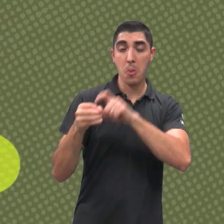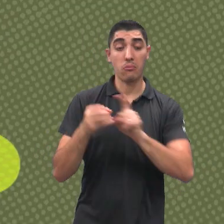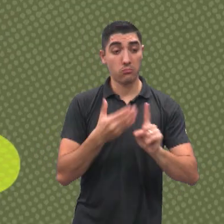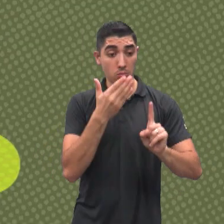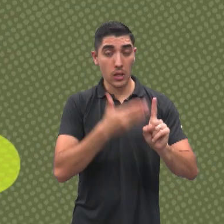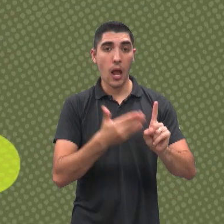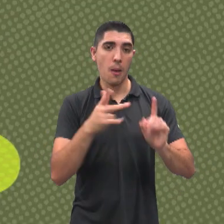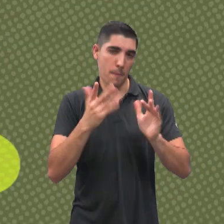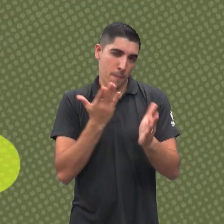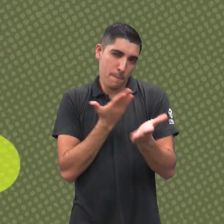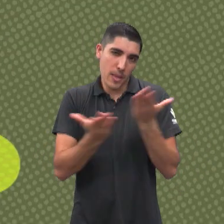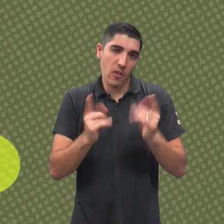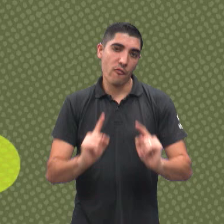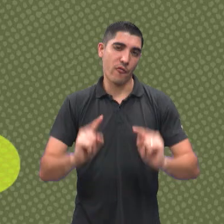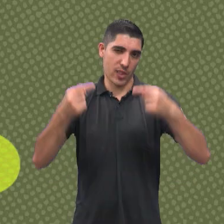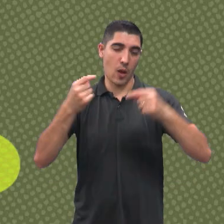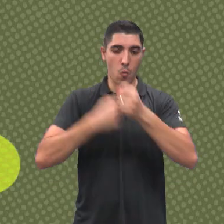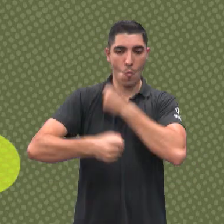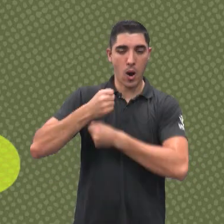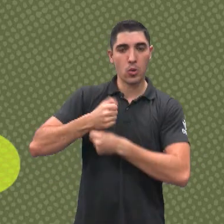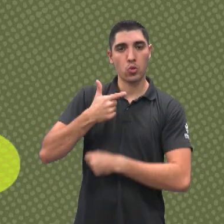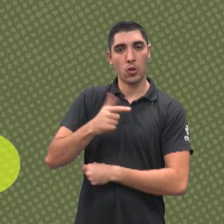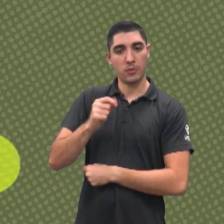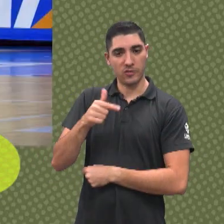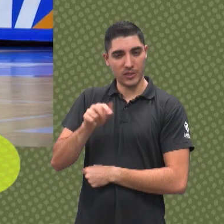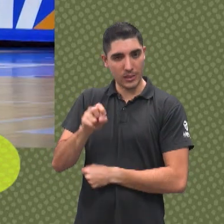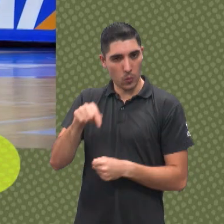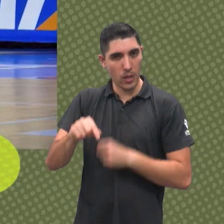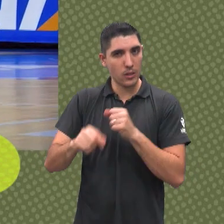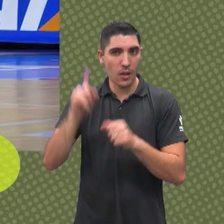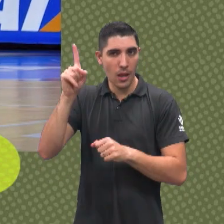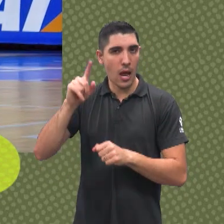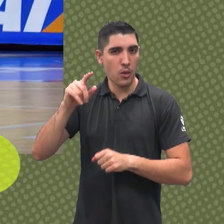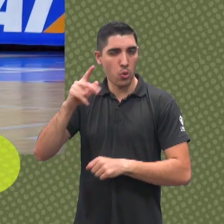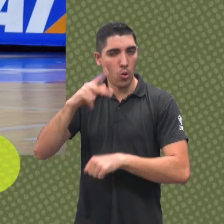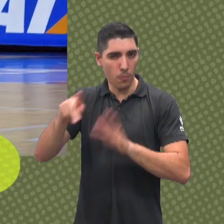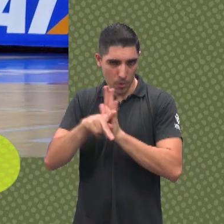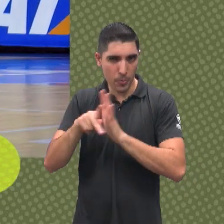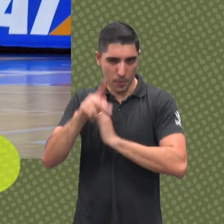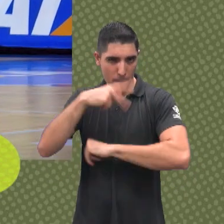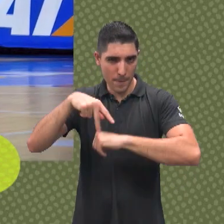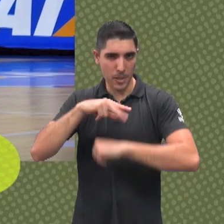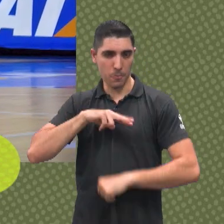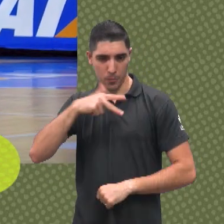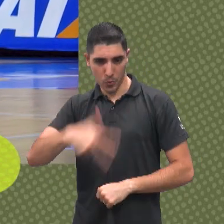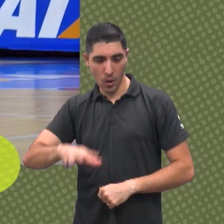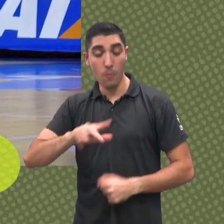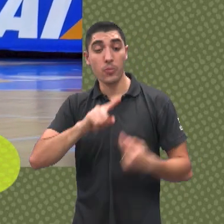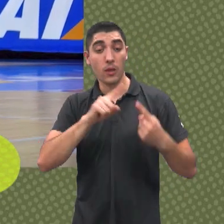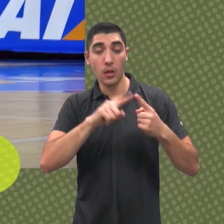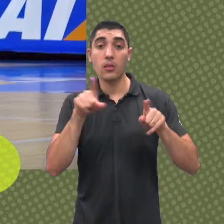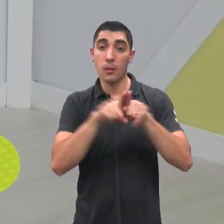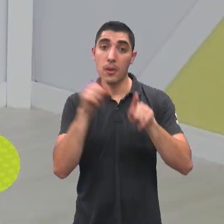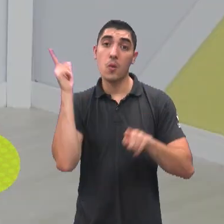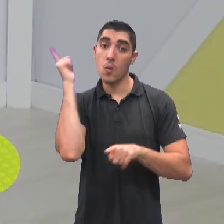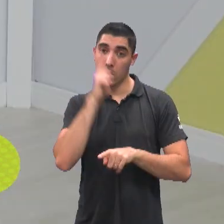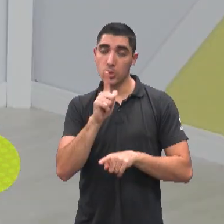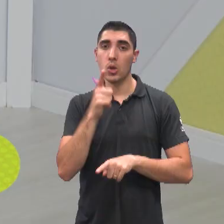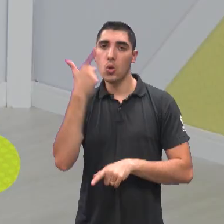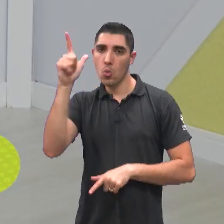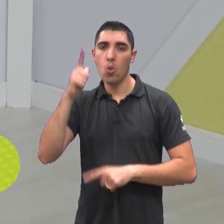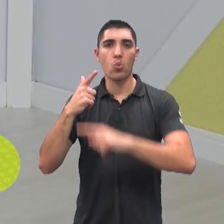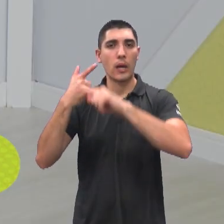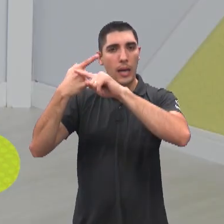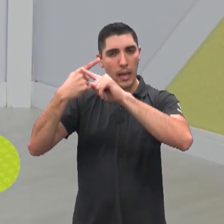da Liga Portuguesa em 2025, este ano, portanto. Ainda este ano conquistou o título título da Taça Federação Portuguesa de Basquete,